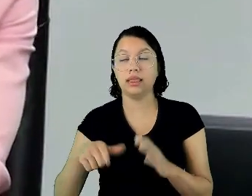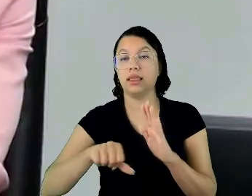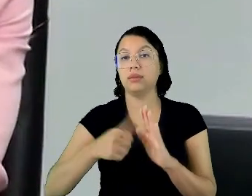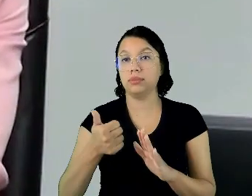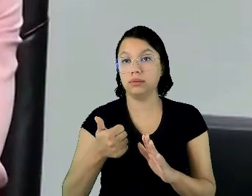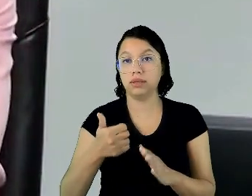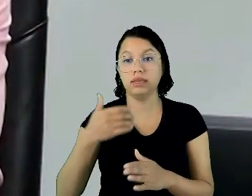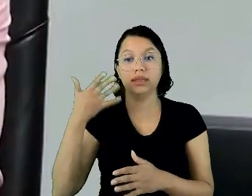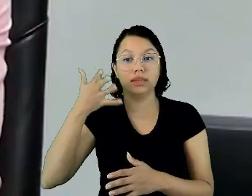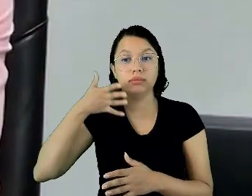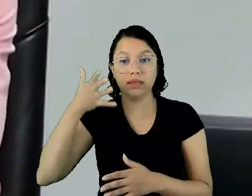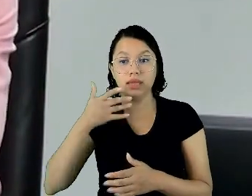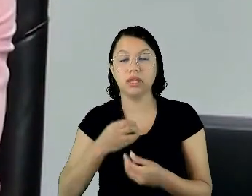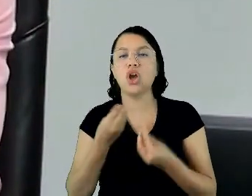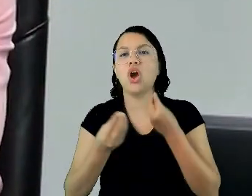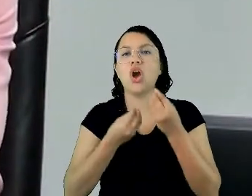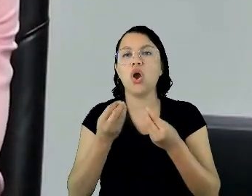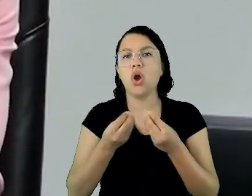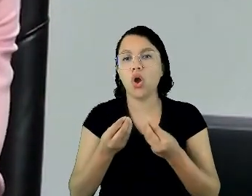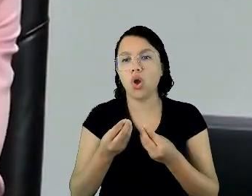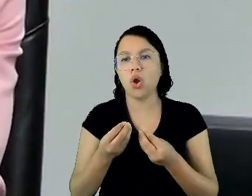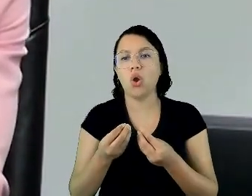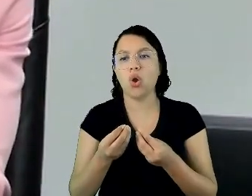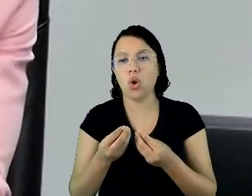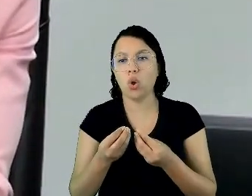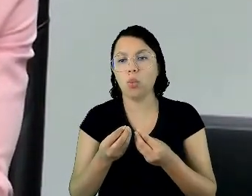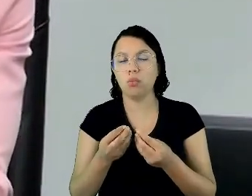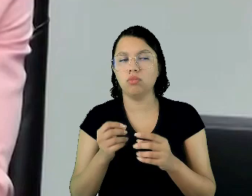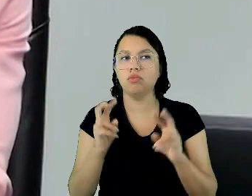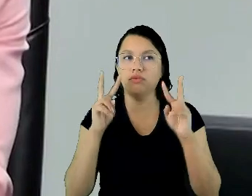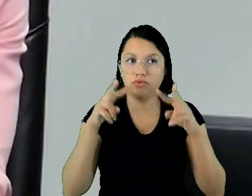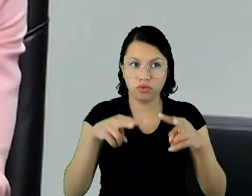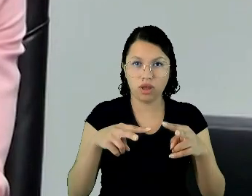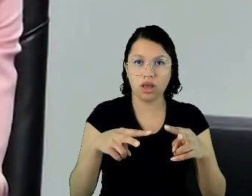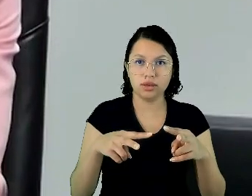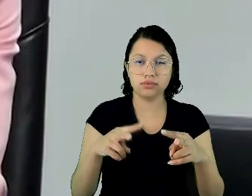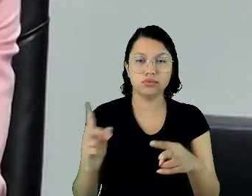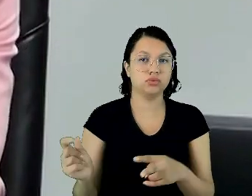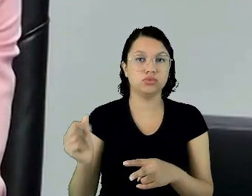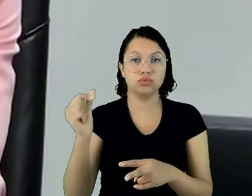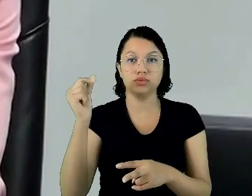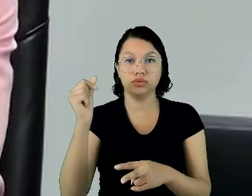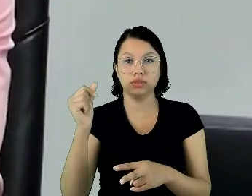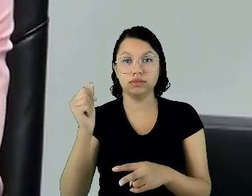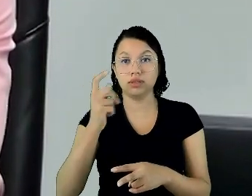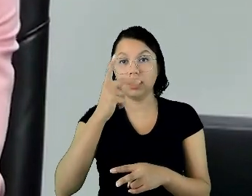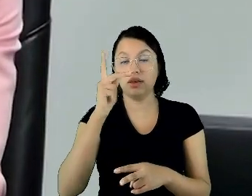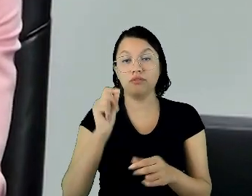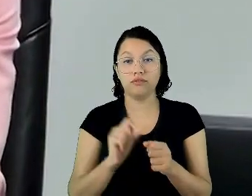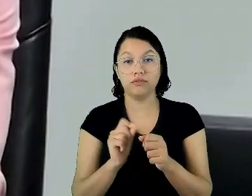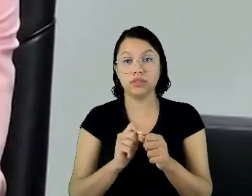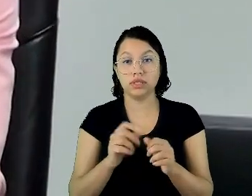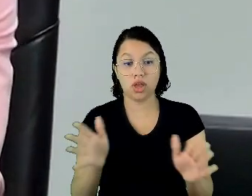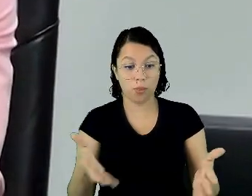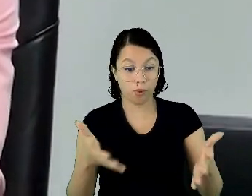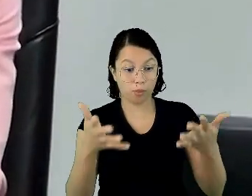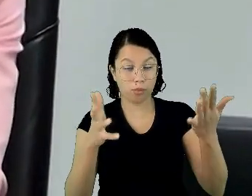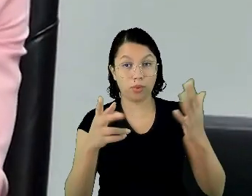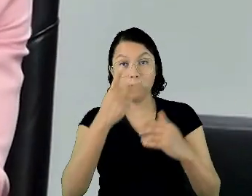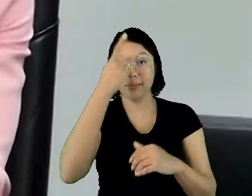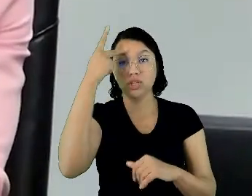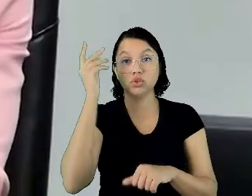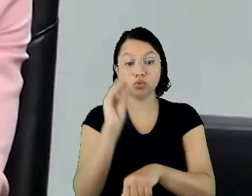também, e do ponto de vista financeiro, aquele que preserva, né? Enfim, resgatar aí as nossas florestas, o verde, é uma